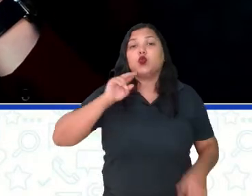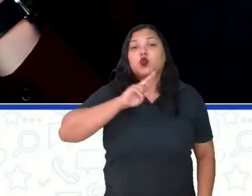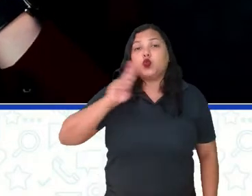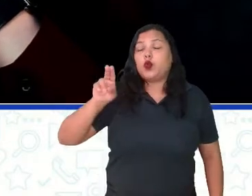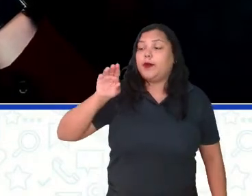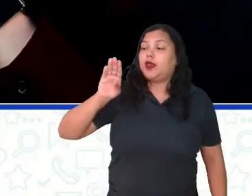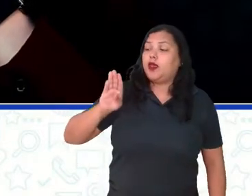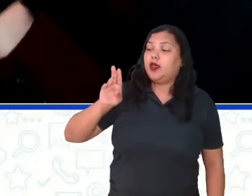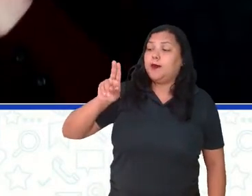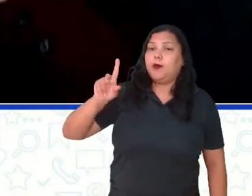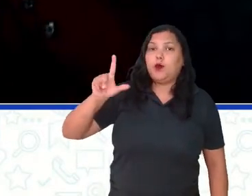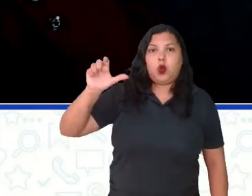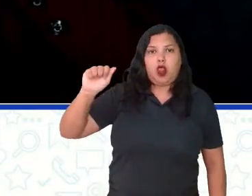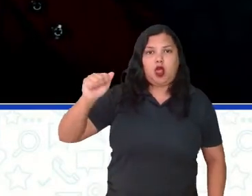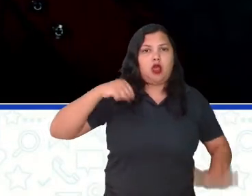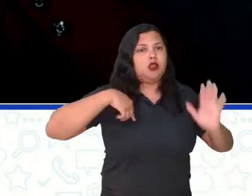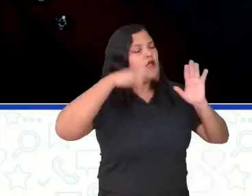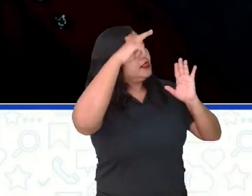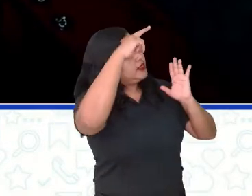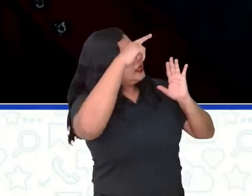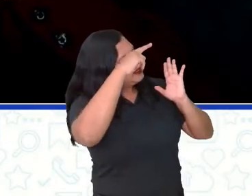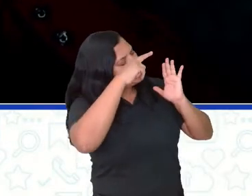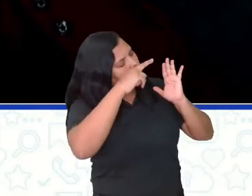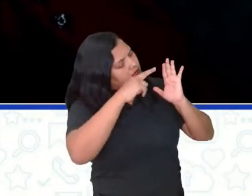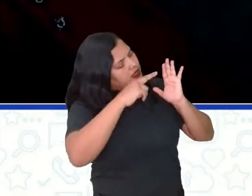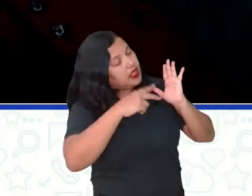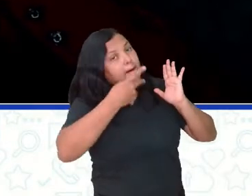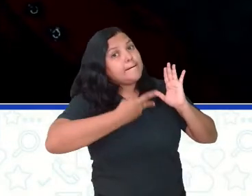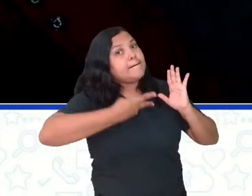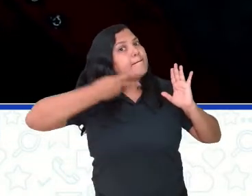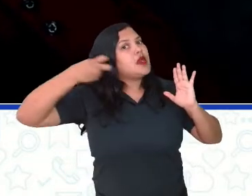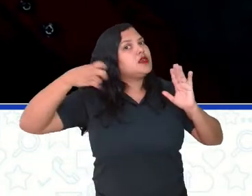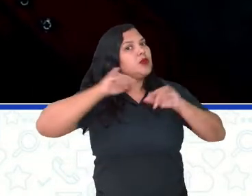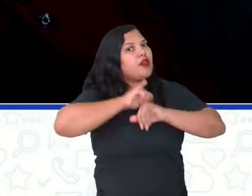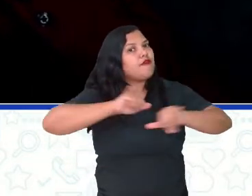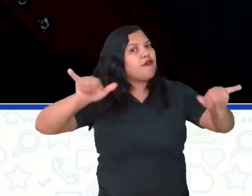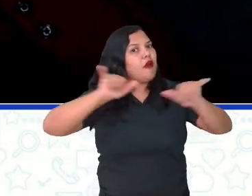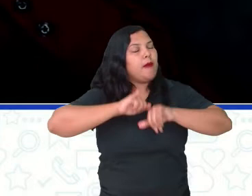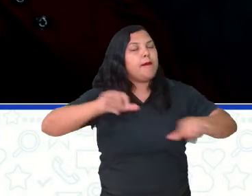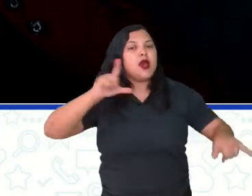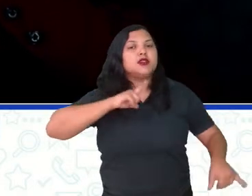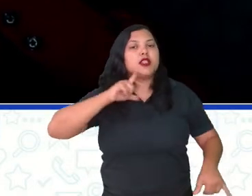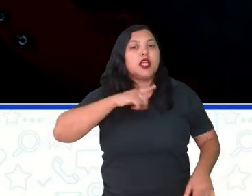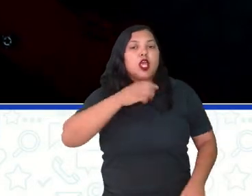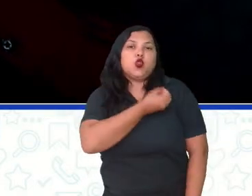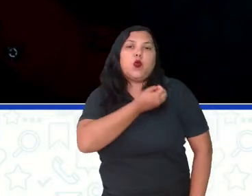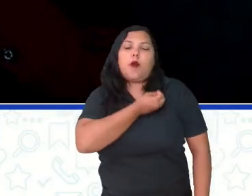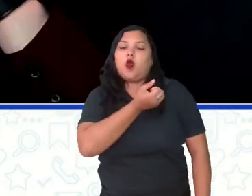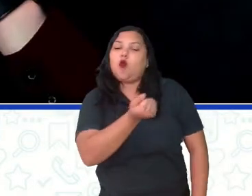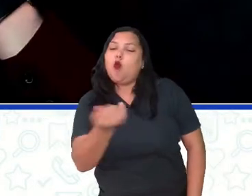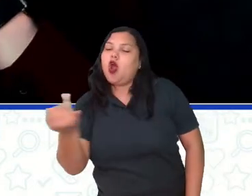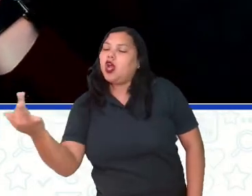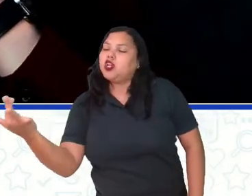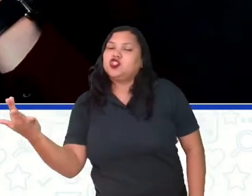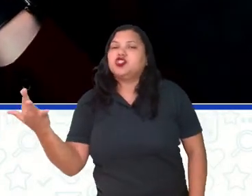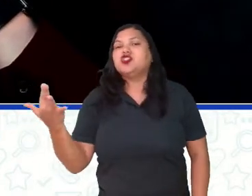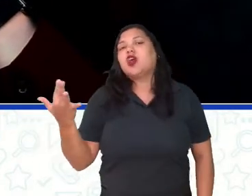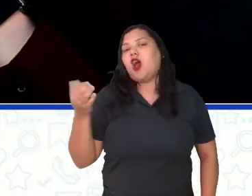instruções de algum remédio aí que tem na tua casa, e tu vai perceber que tem uma série de números lá ligado